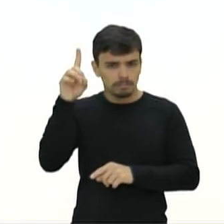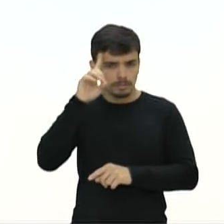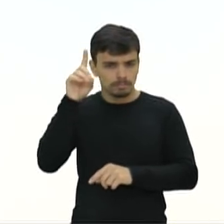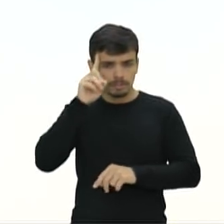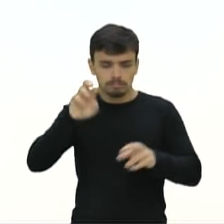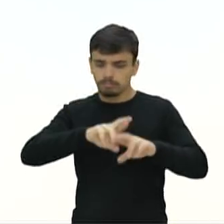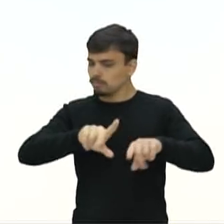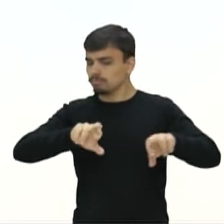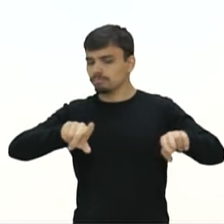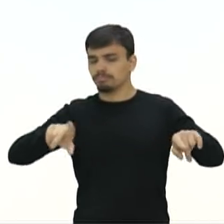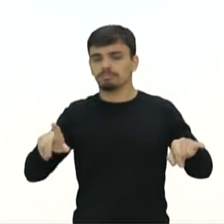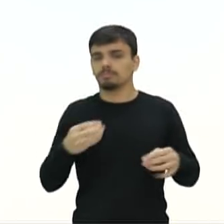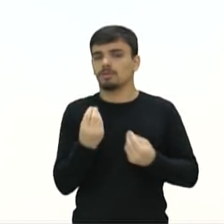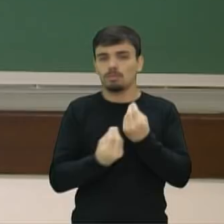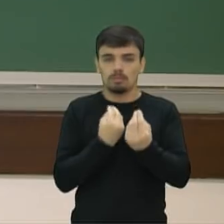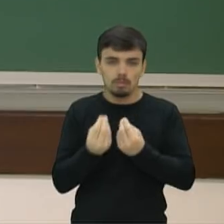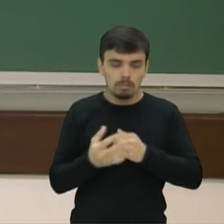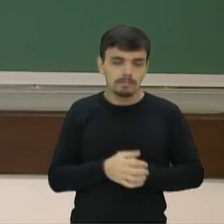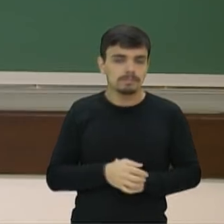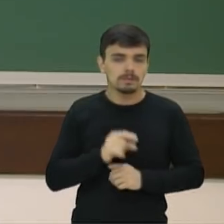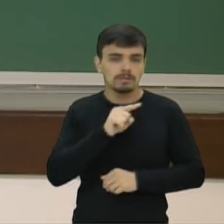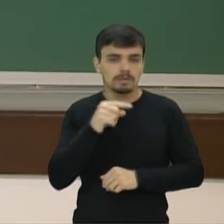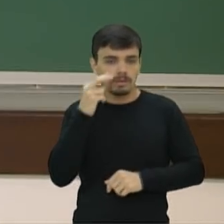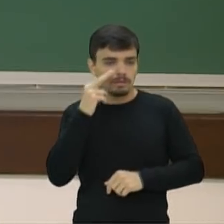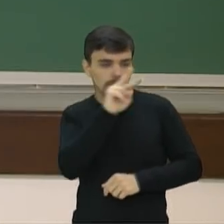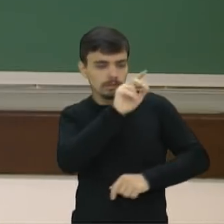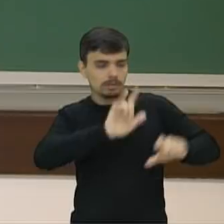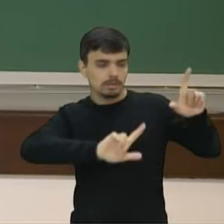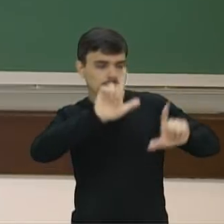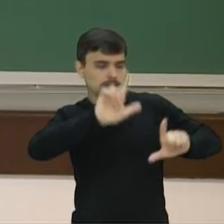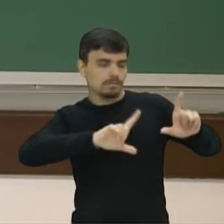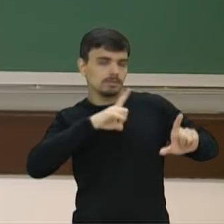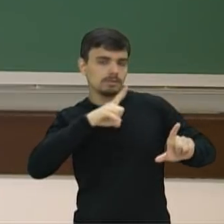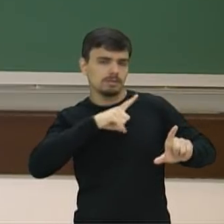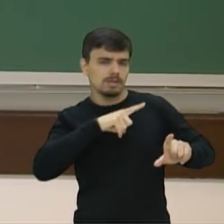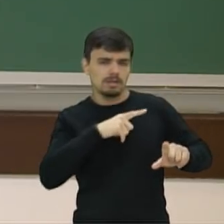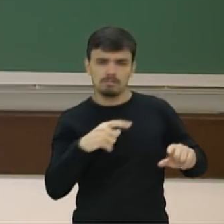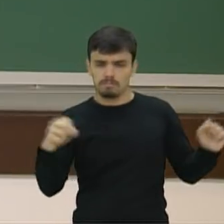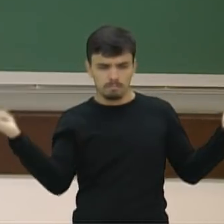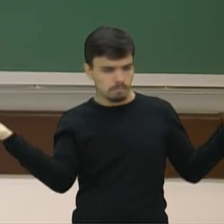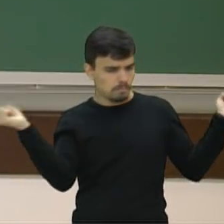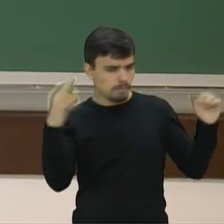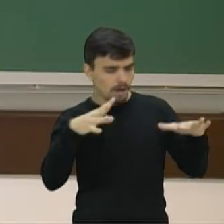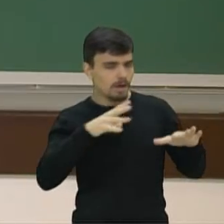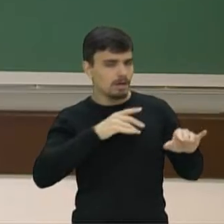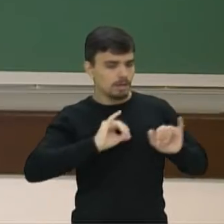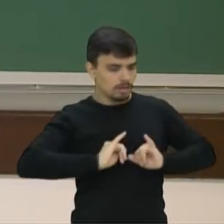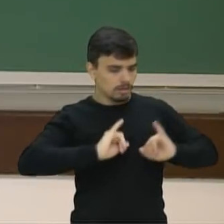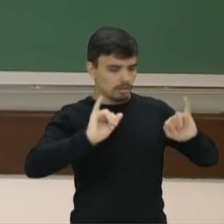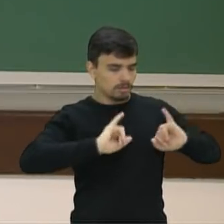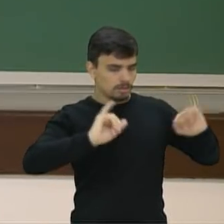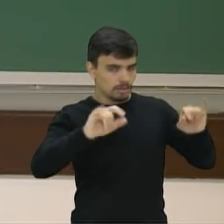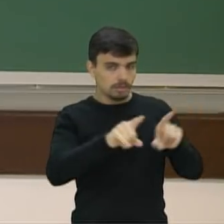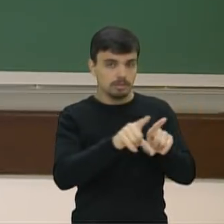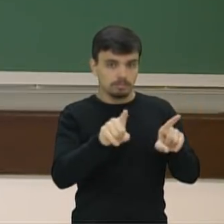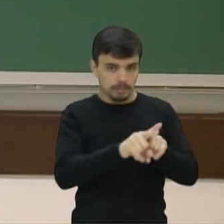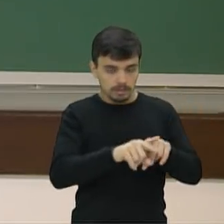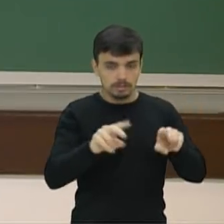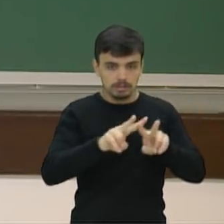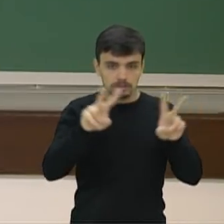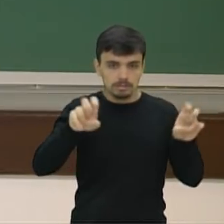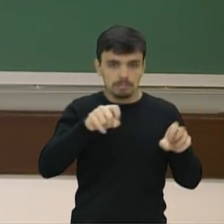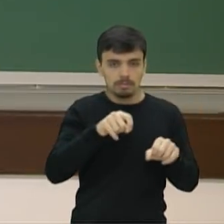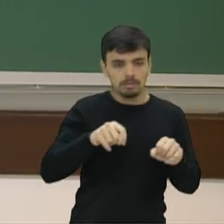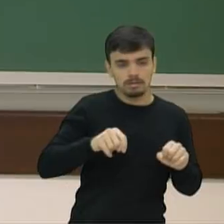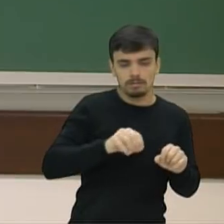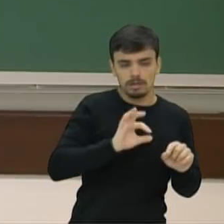diversas formas. Quando você está assistindo televisão, você é bombardeado de anúncios publicitários. Quando você está indo